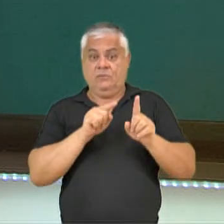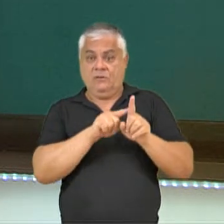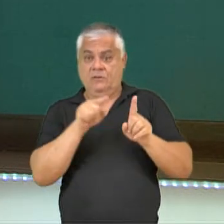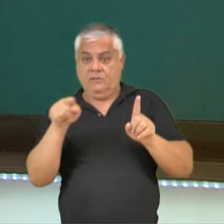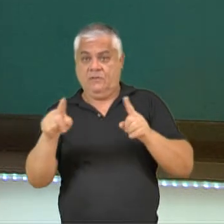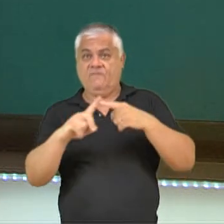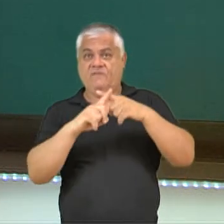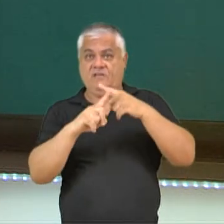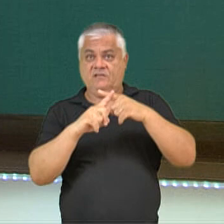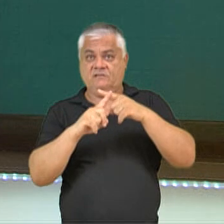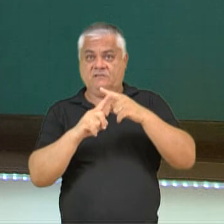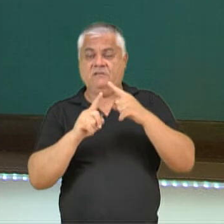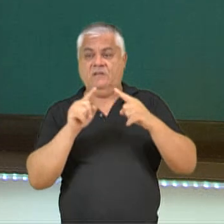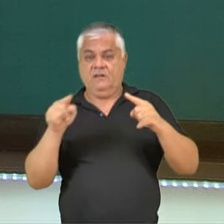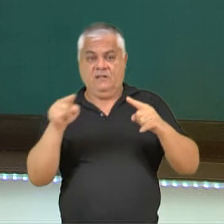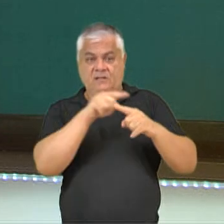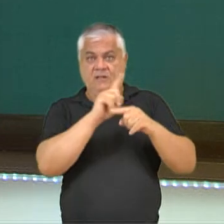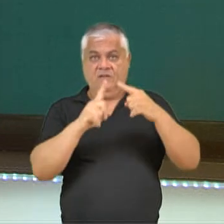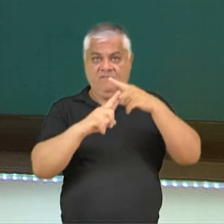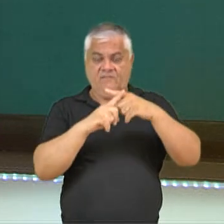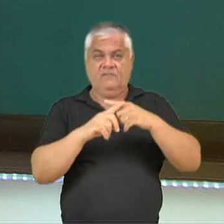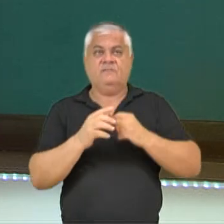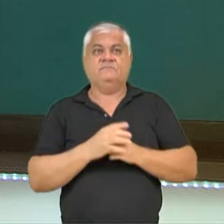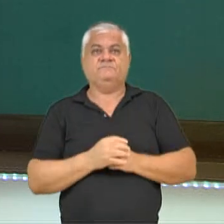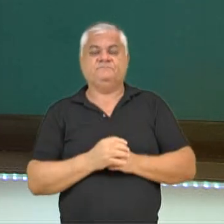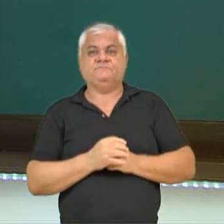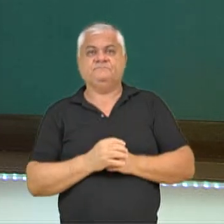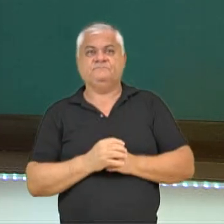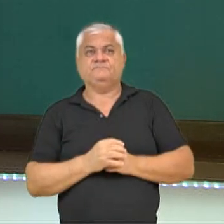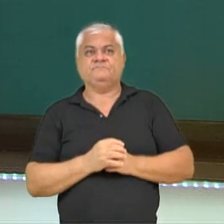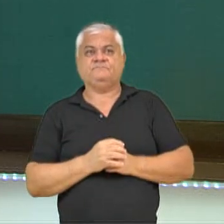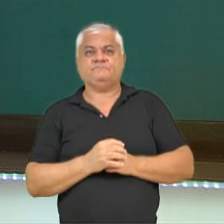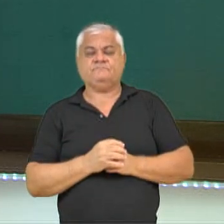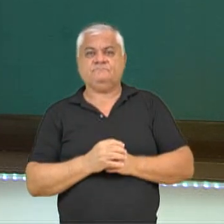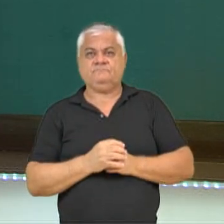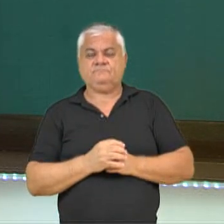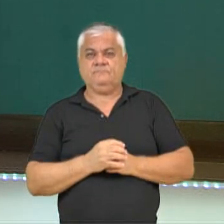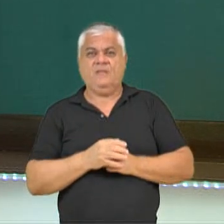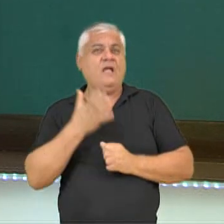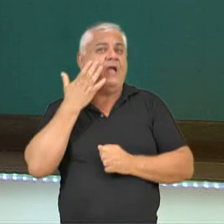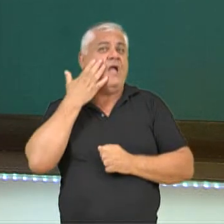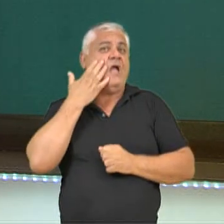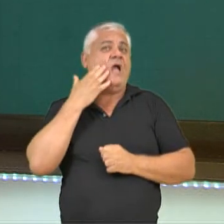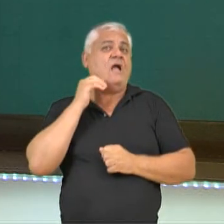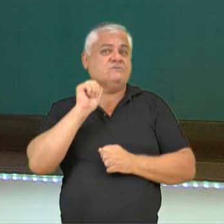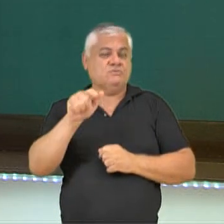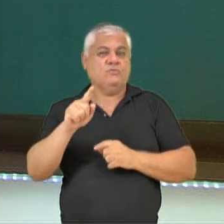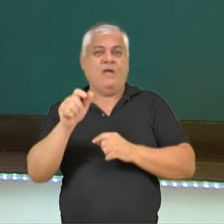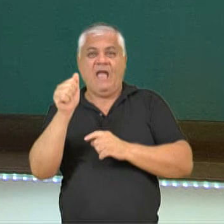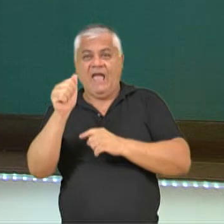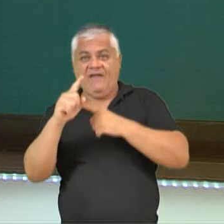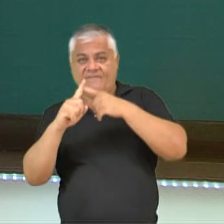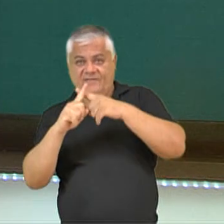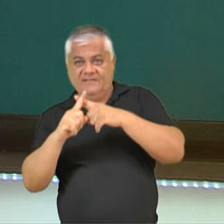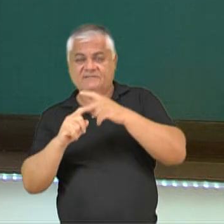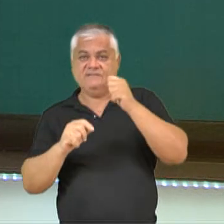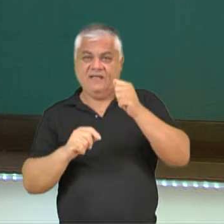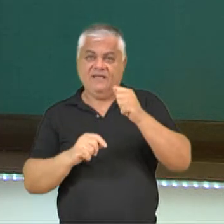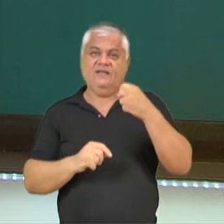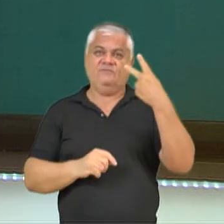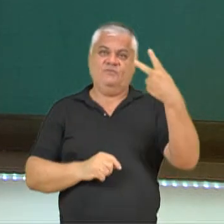vezes lado, lado ao quadrado. Então, essa área aqui azul vai ficar A vezes A, A ao